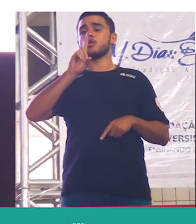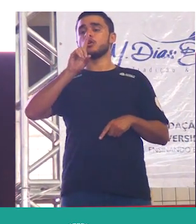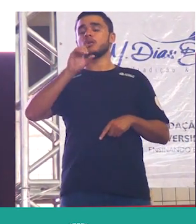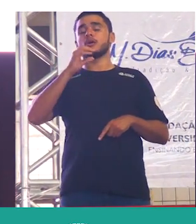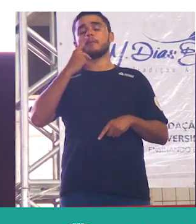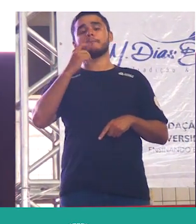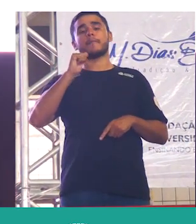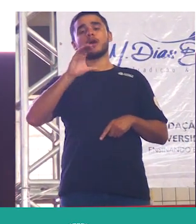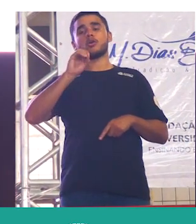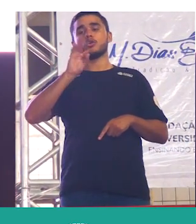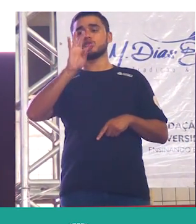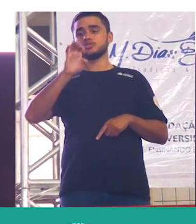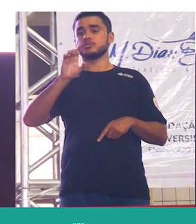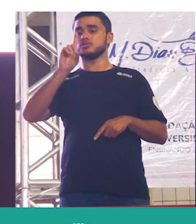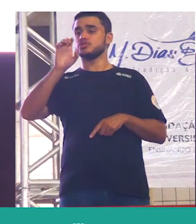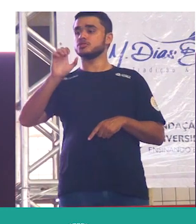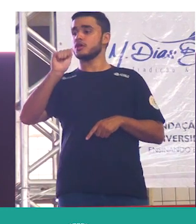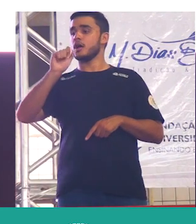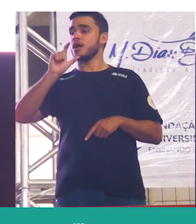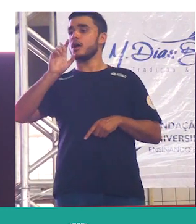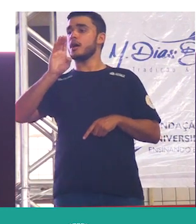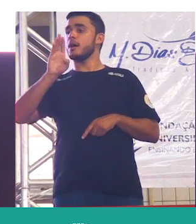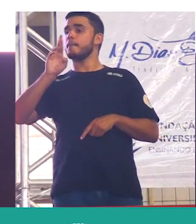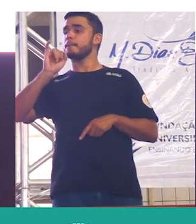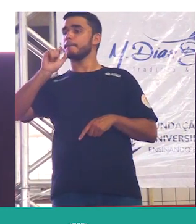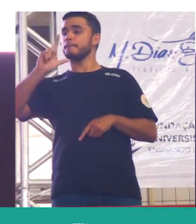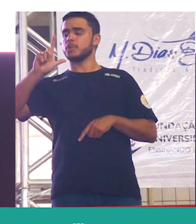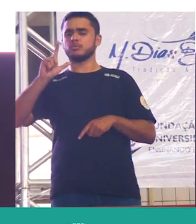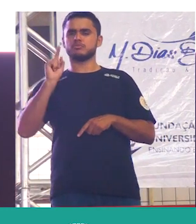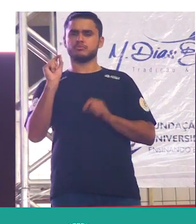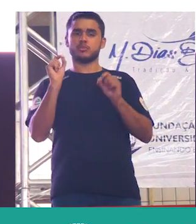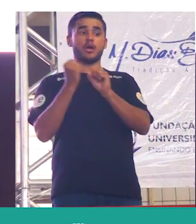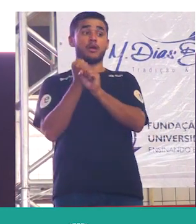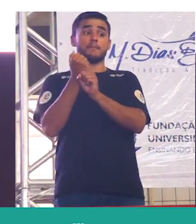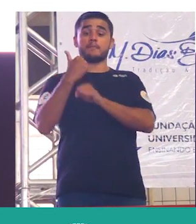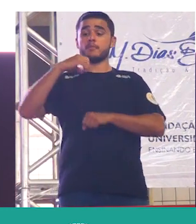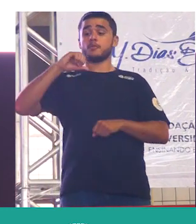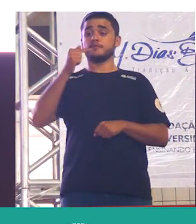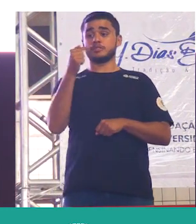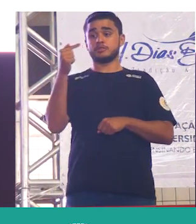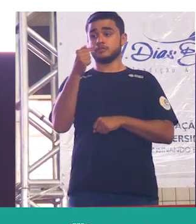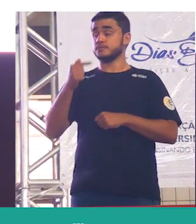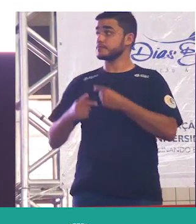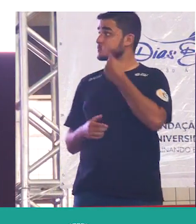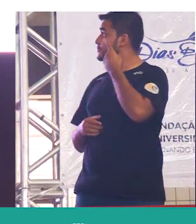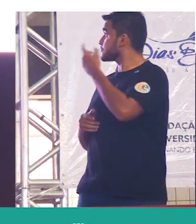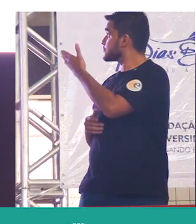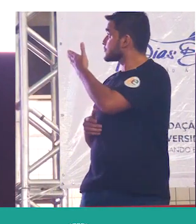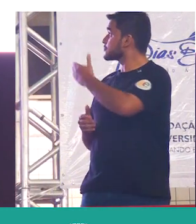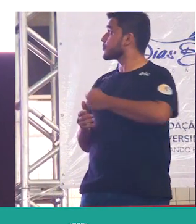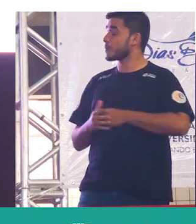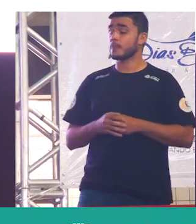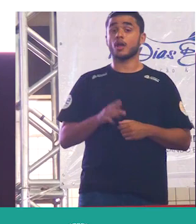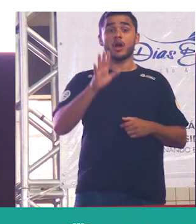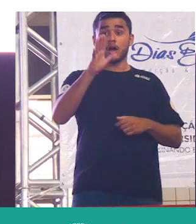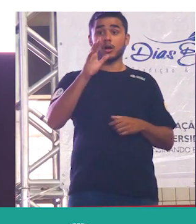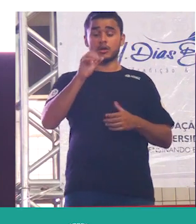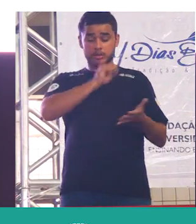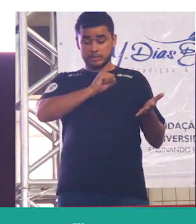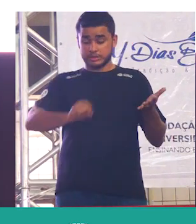77. O Pacote de Abril foi o seguinte: dos 3 senadores que o país elege,